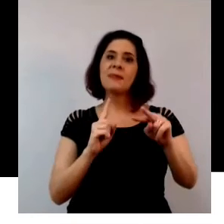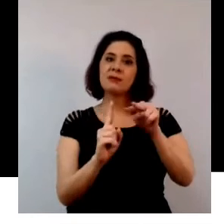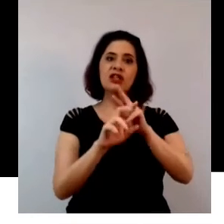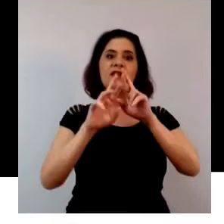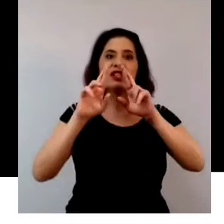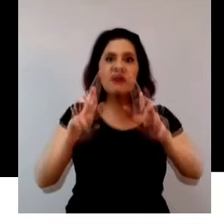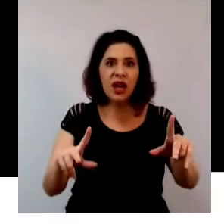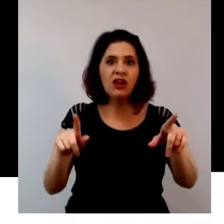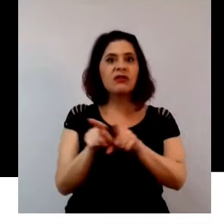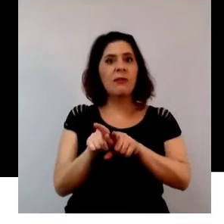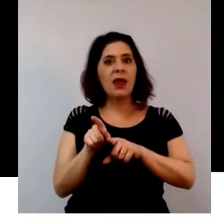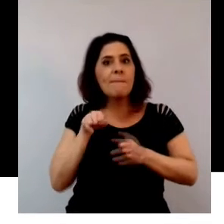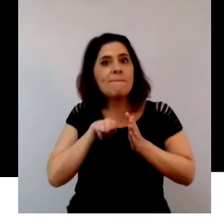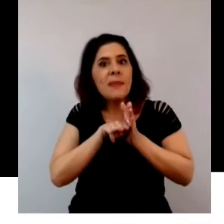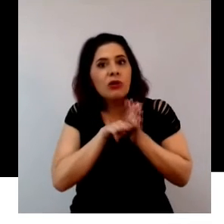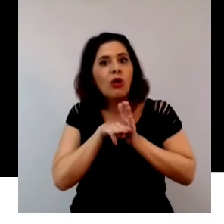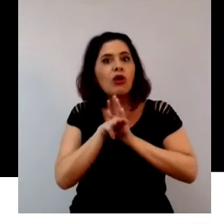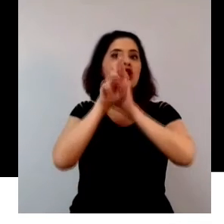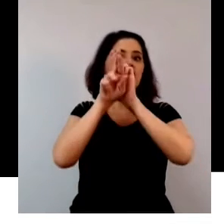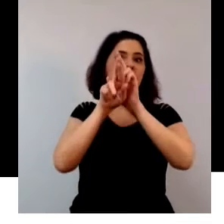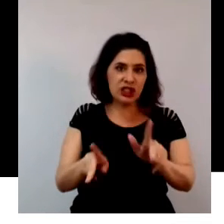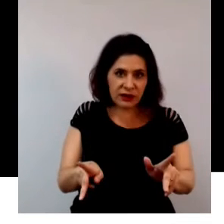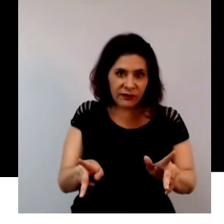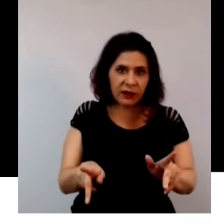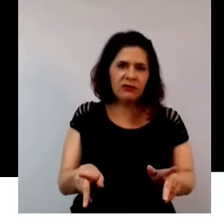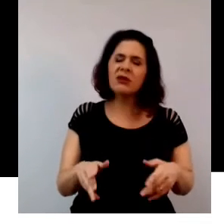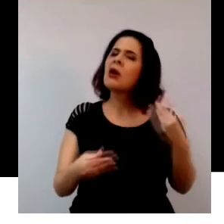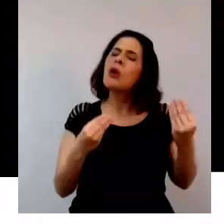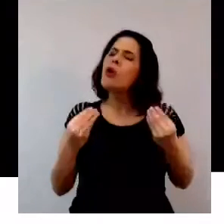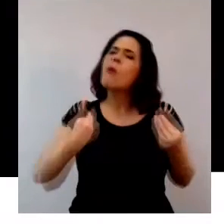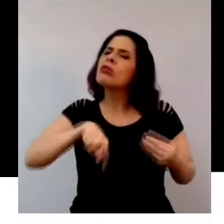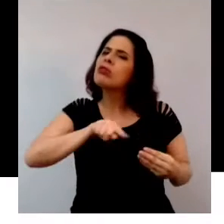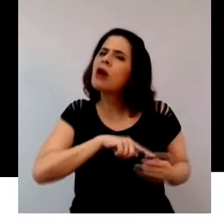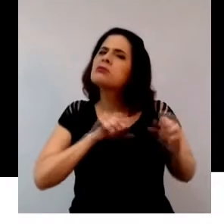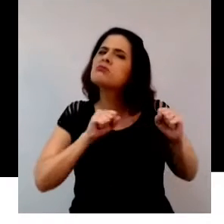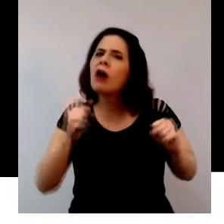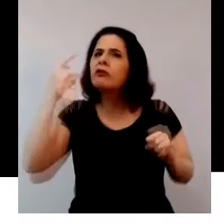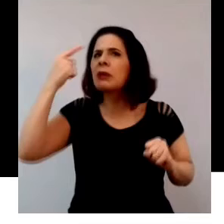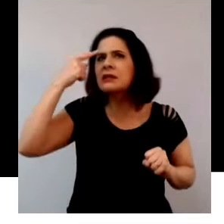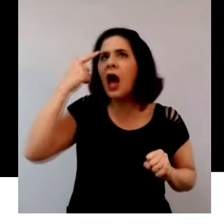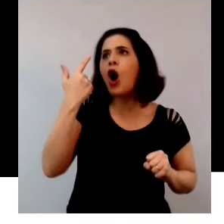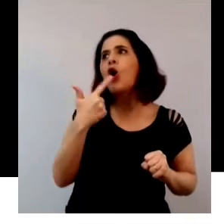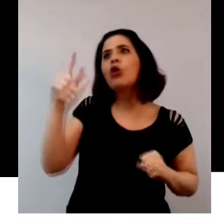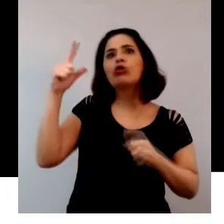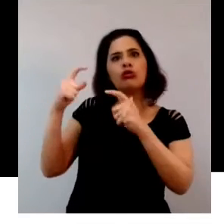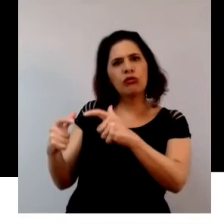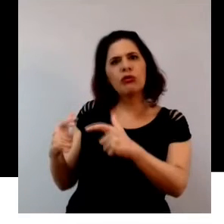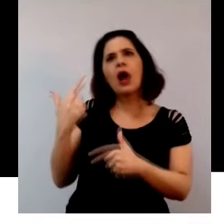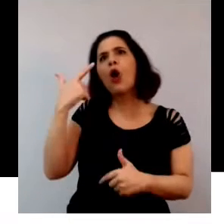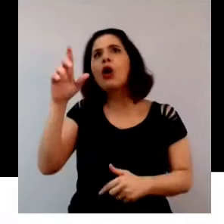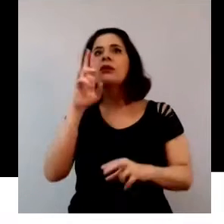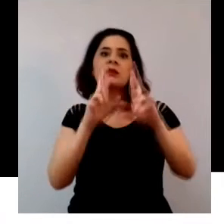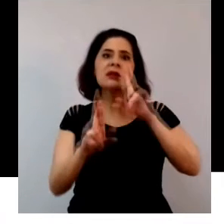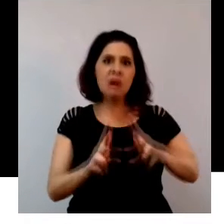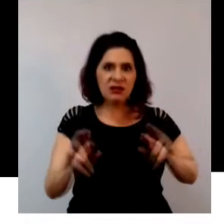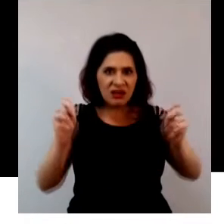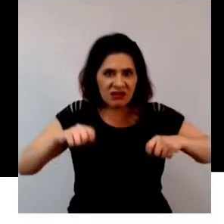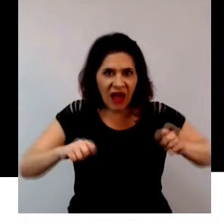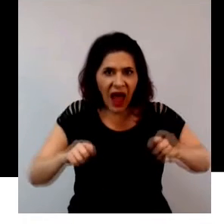A gente pode esperar outros lugares, assim, algumas respostas diferentes a partir de outros